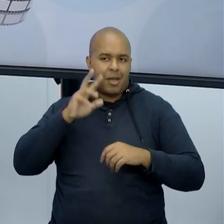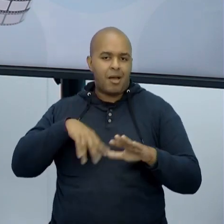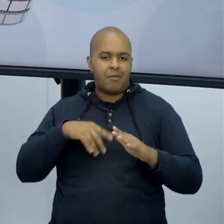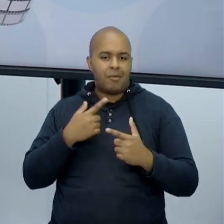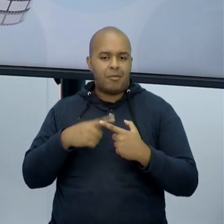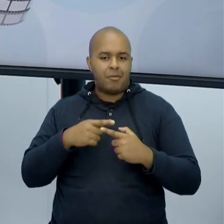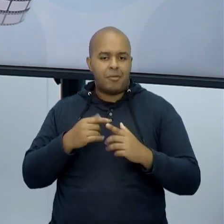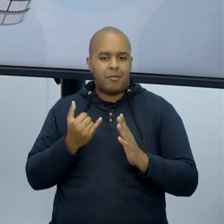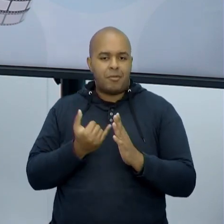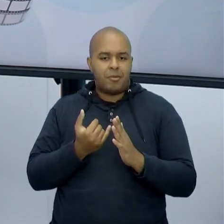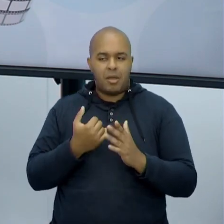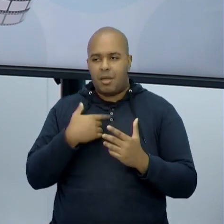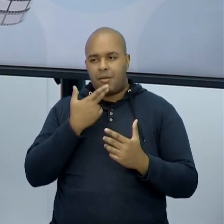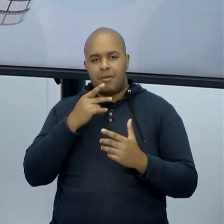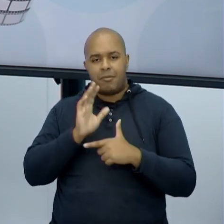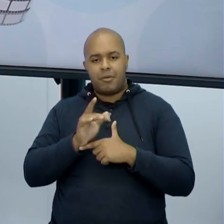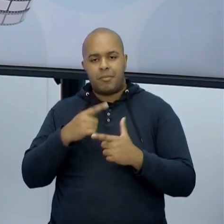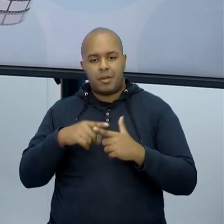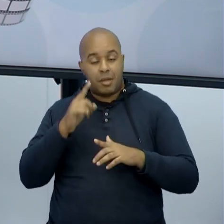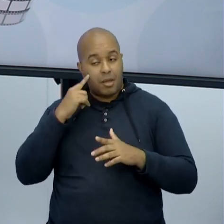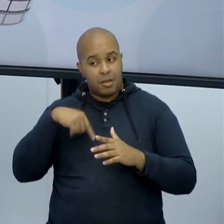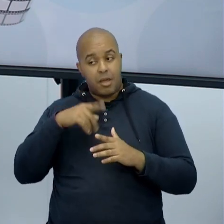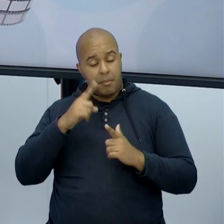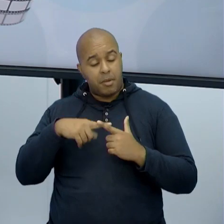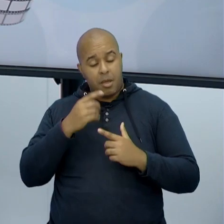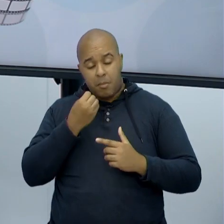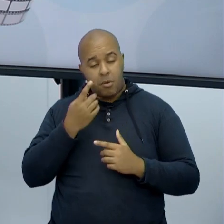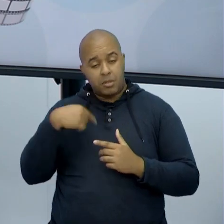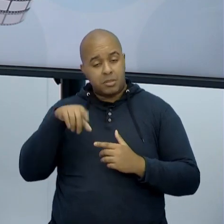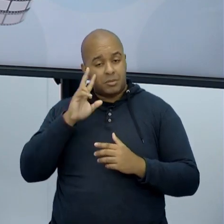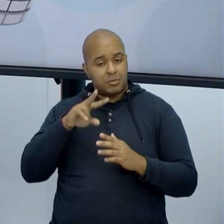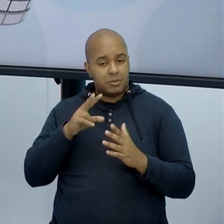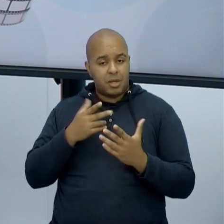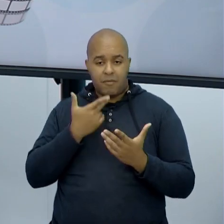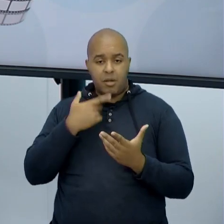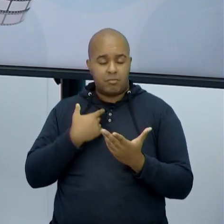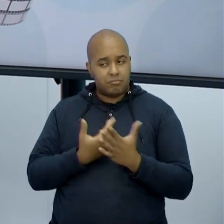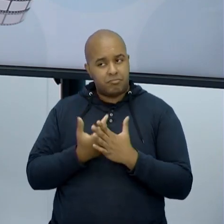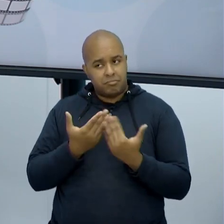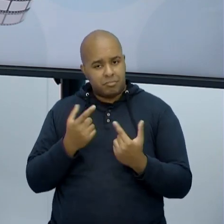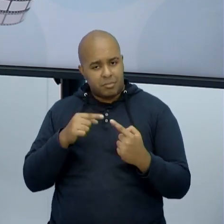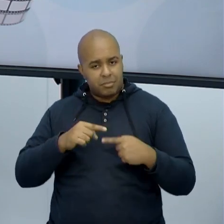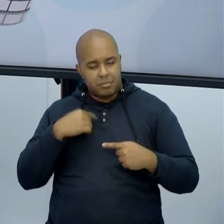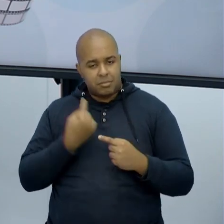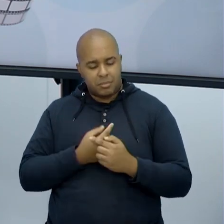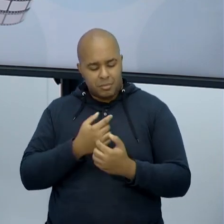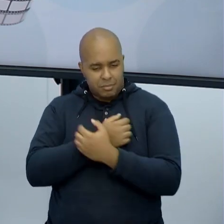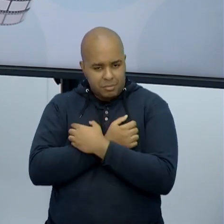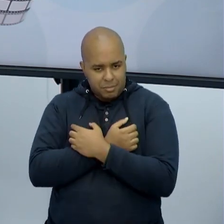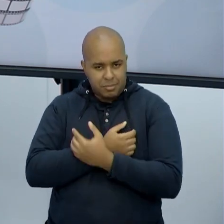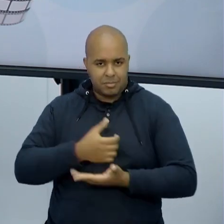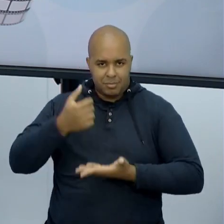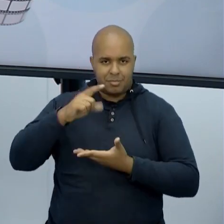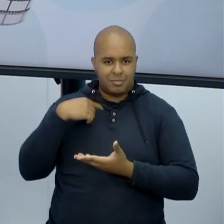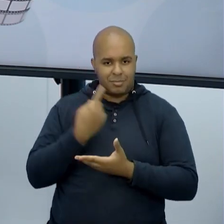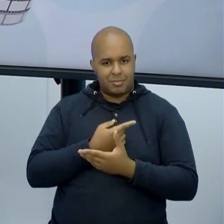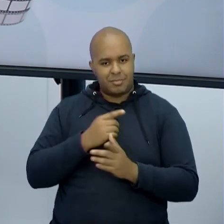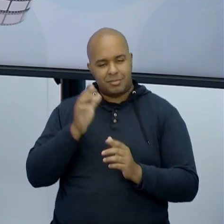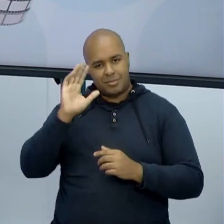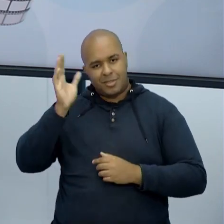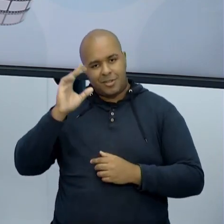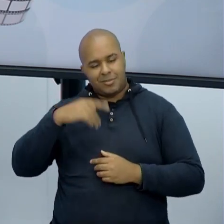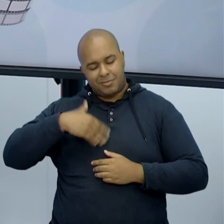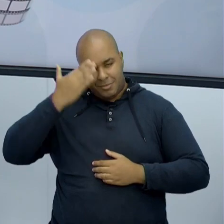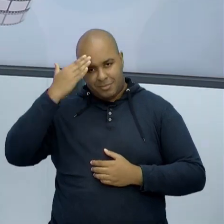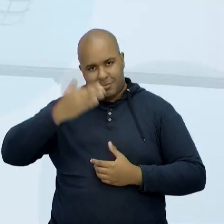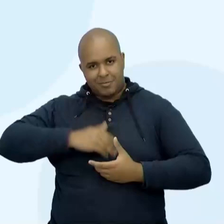nós temos que assistir o filme, não. Tem que assistir o filme nacional porque ele é bom e é divertido e fala com a nossa cara. Um grande abraço, um Oscar para todos nós. Um grande abraço, tchau, tchau.